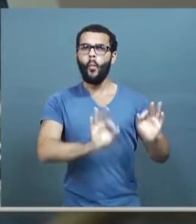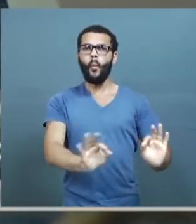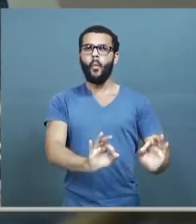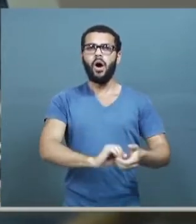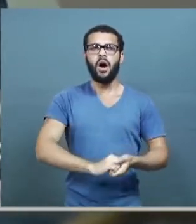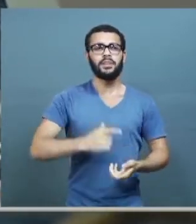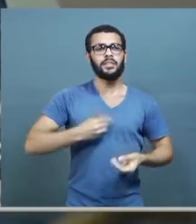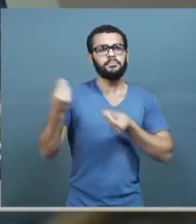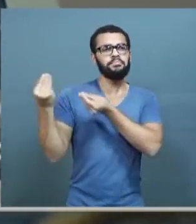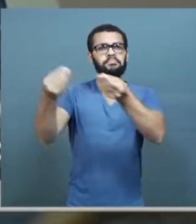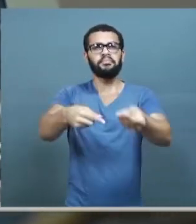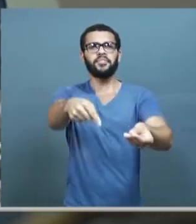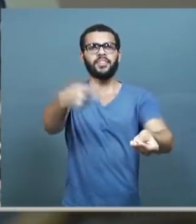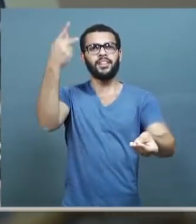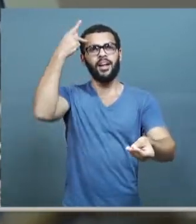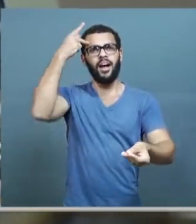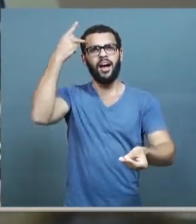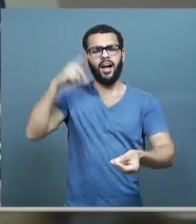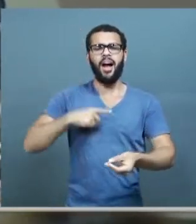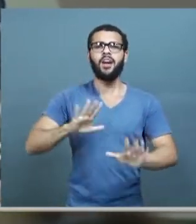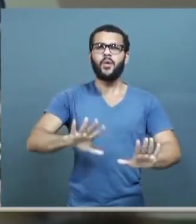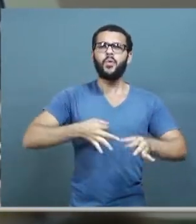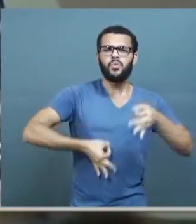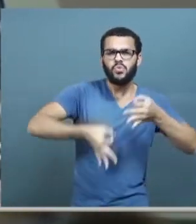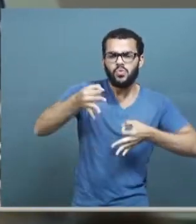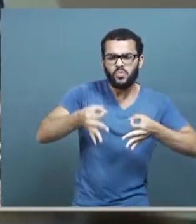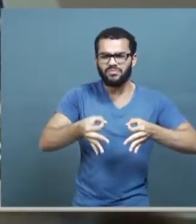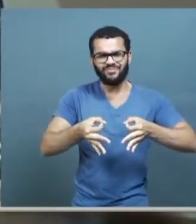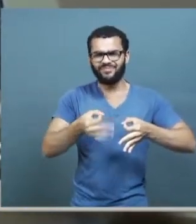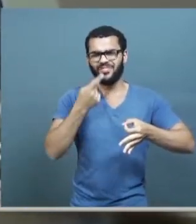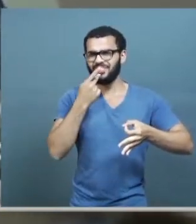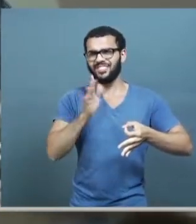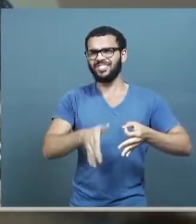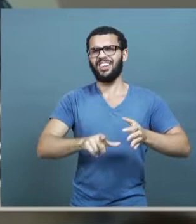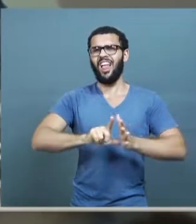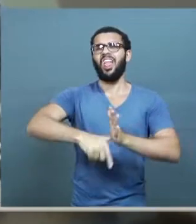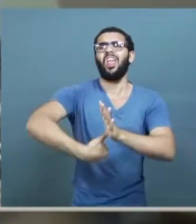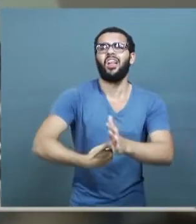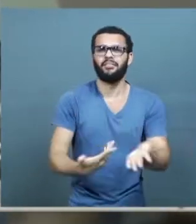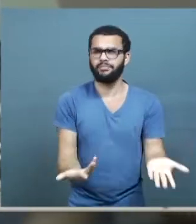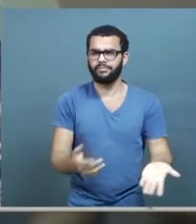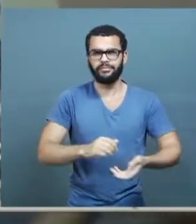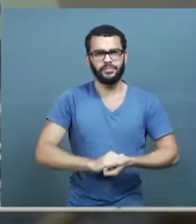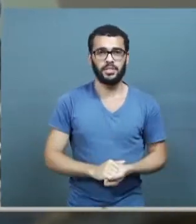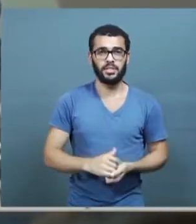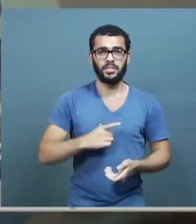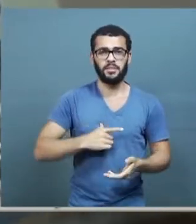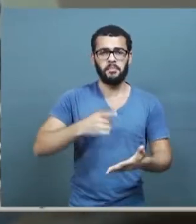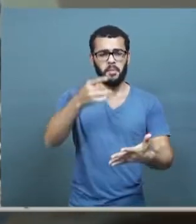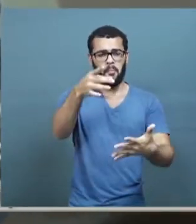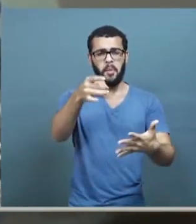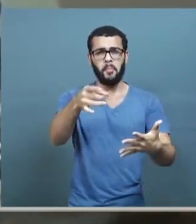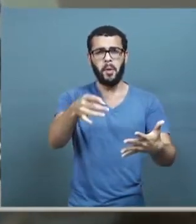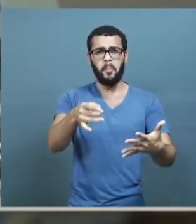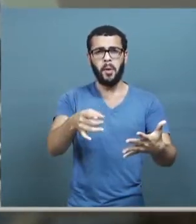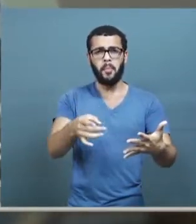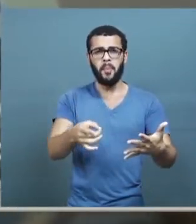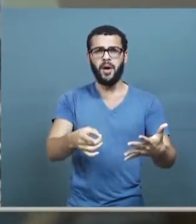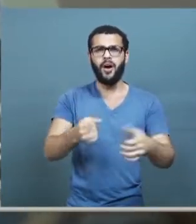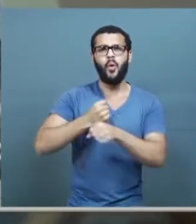Paulo, o juiz prescreveu, o juiz reconheceu a prescrição, que os fatos envolvidos naquele depoimento específico eram